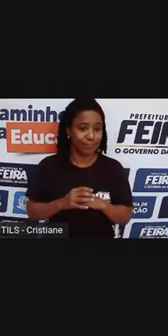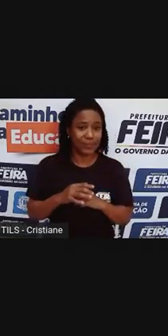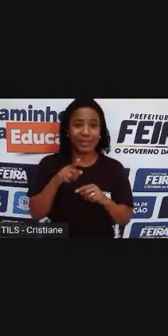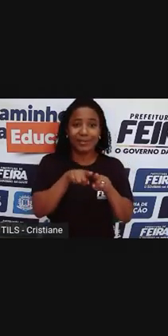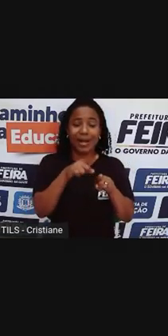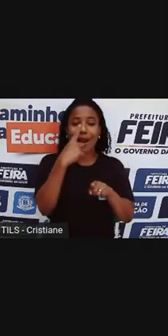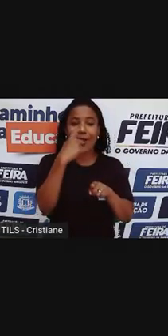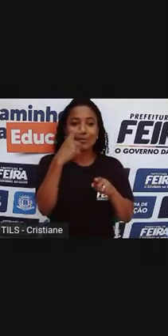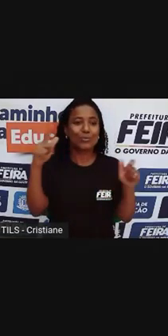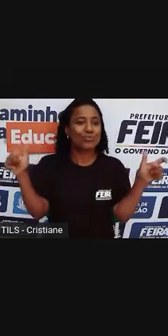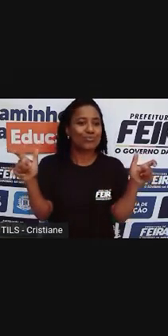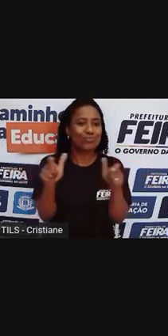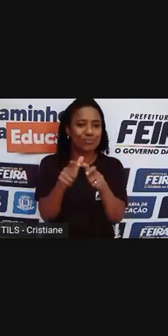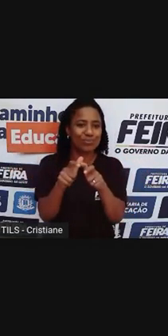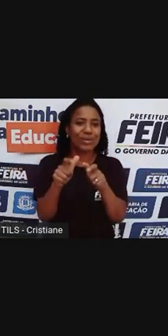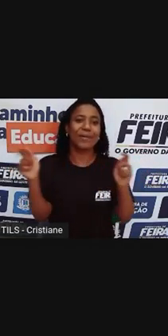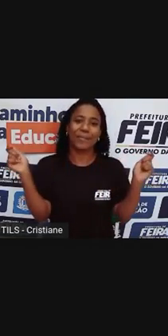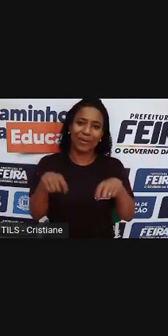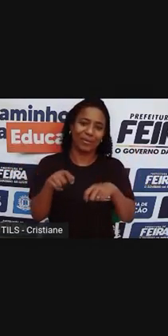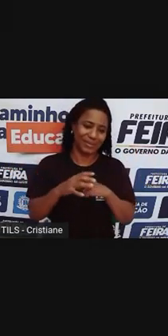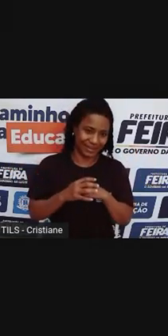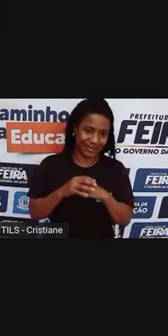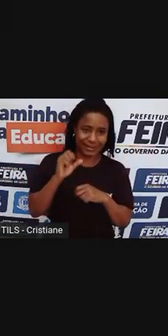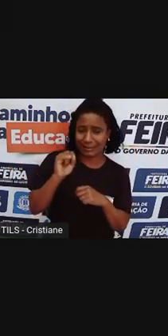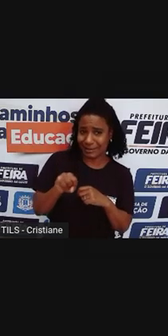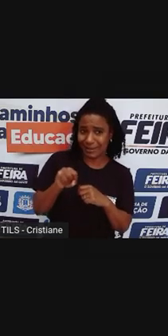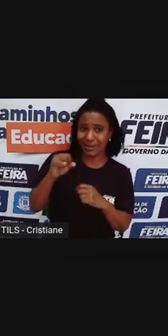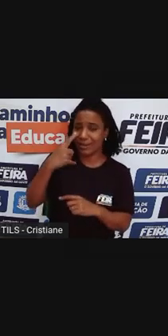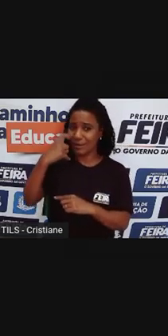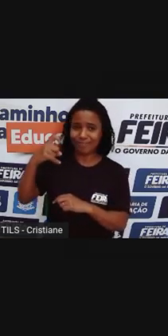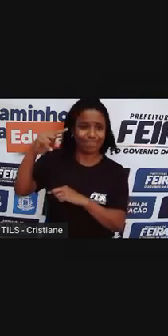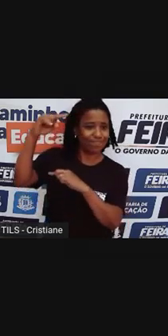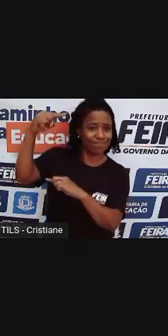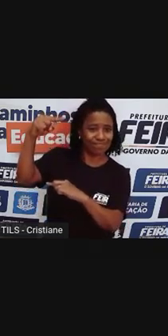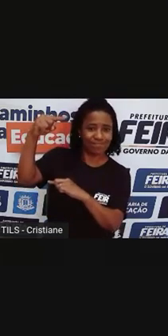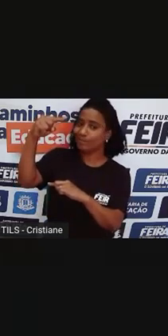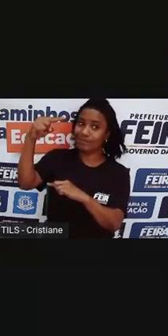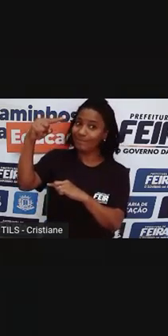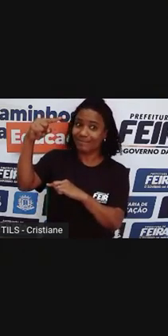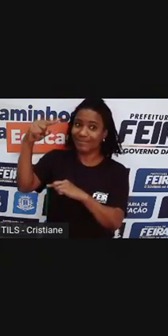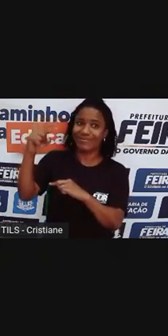mais, você pode transformá-lo usando a imaginação. Você vai poder reutilizar.